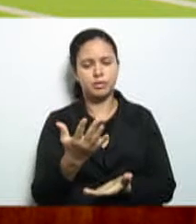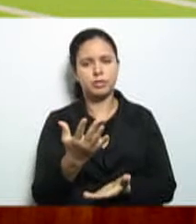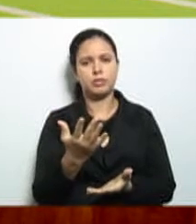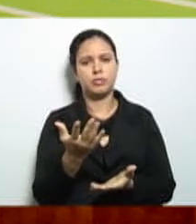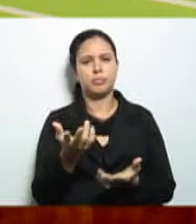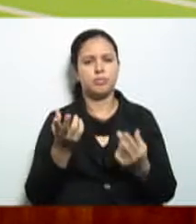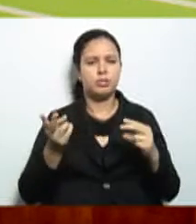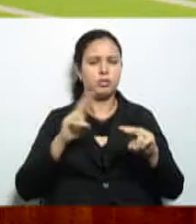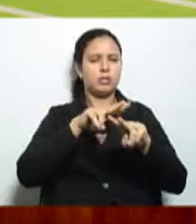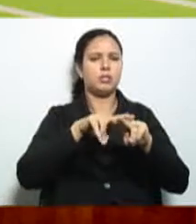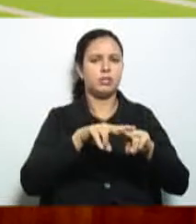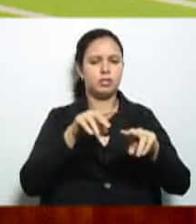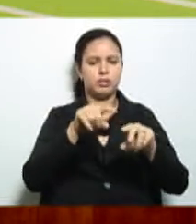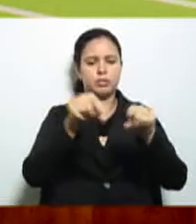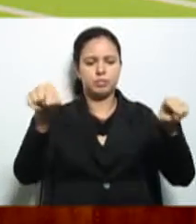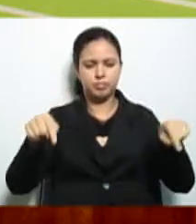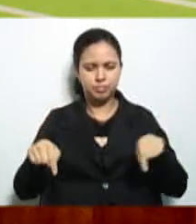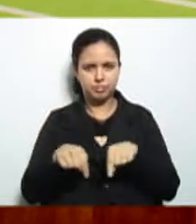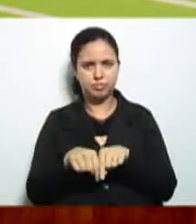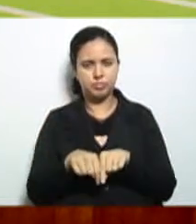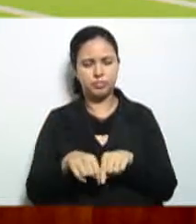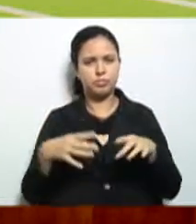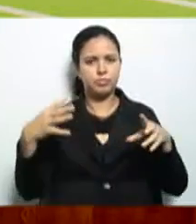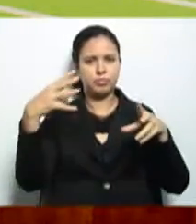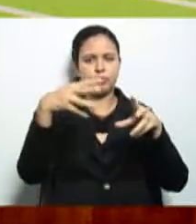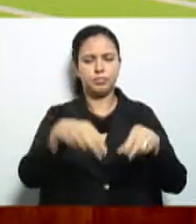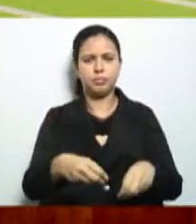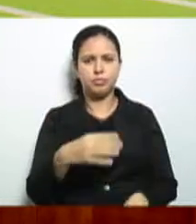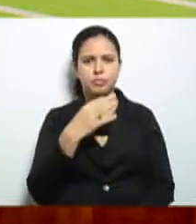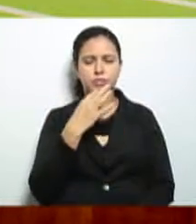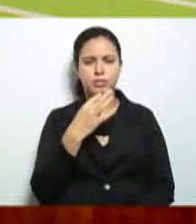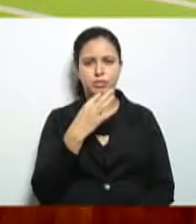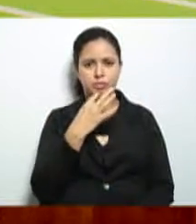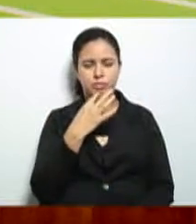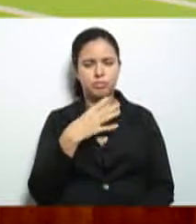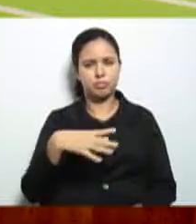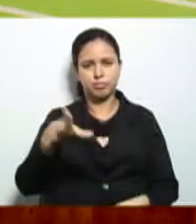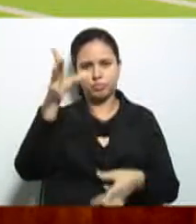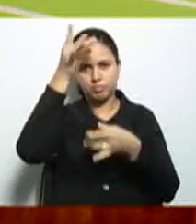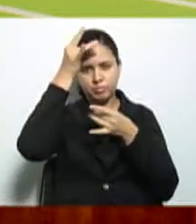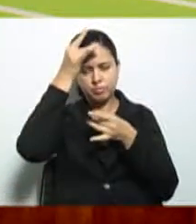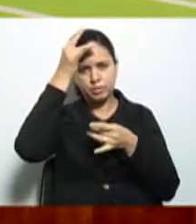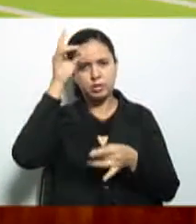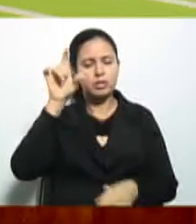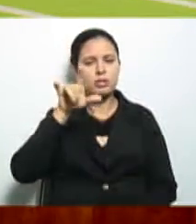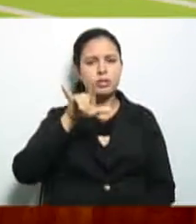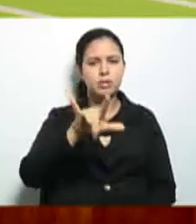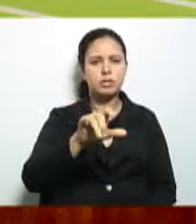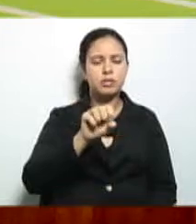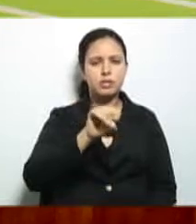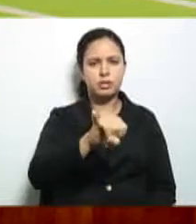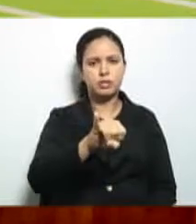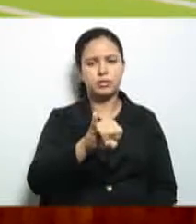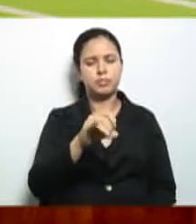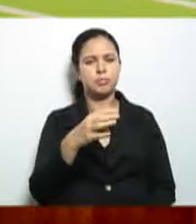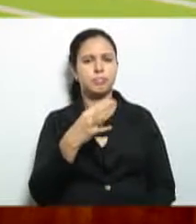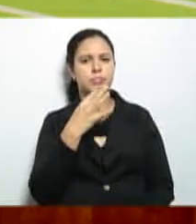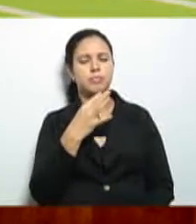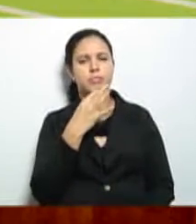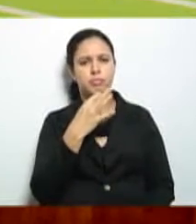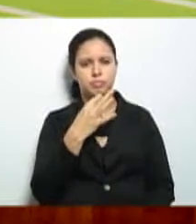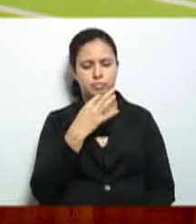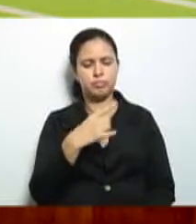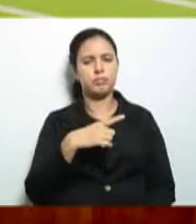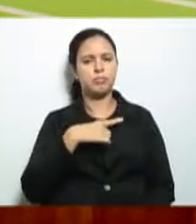trancada aqui na nossa sala de aula todo o conhecimento que a gente está adquirindo. Se nós vamos conhecer esses modos e perceber que